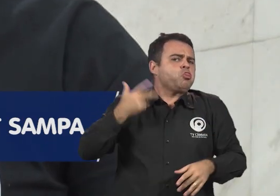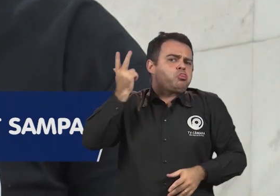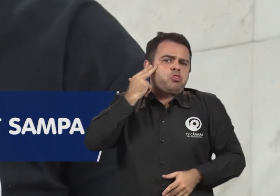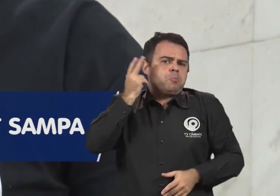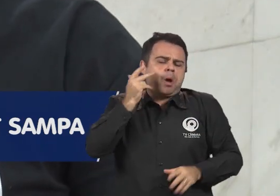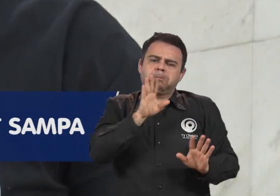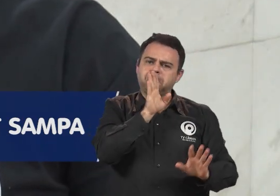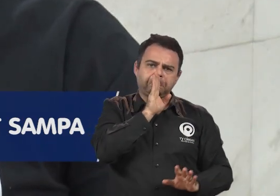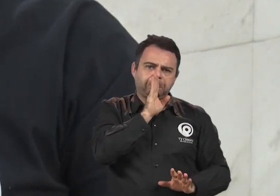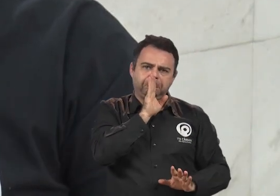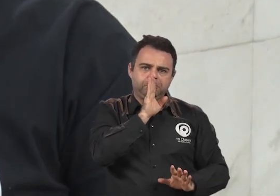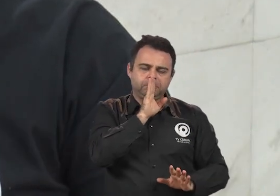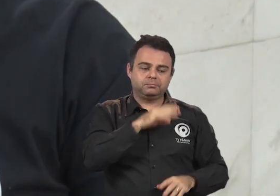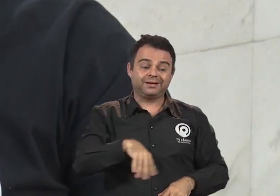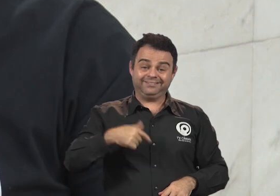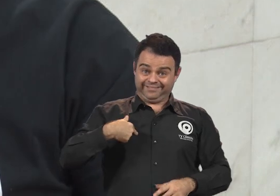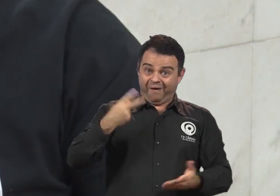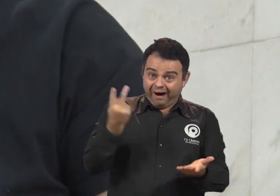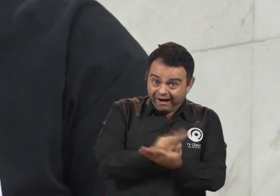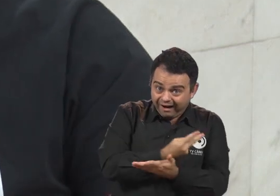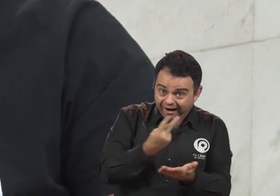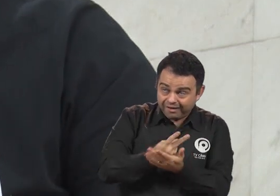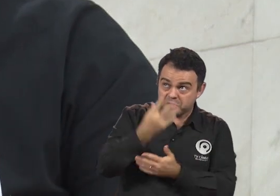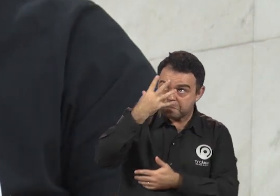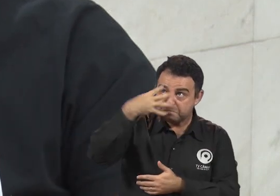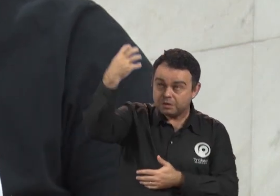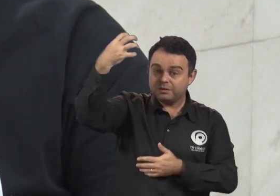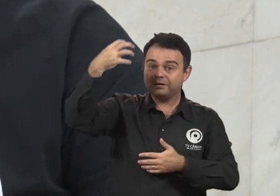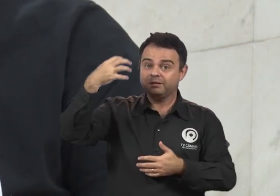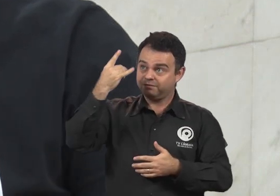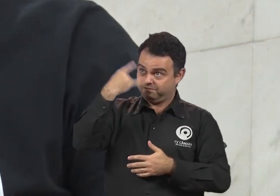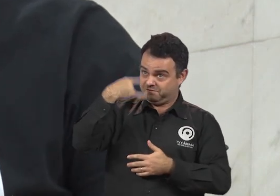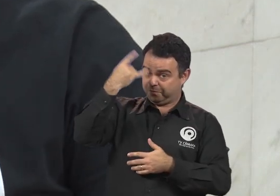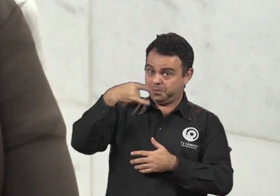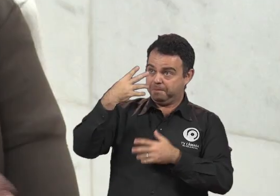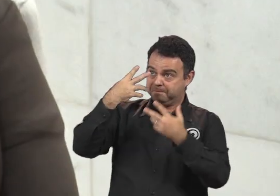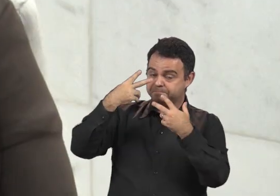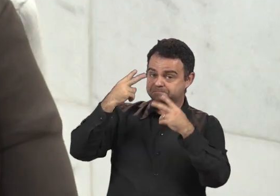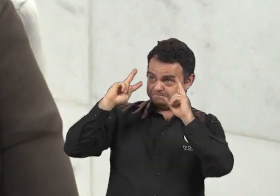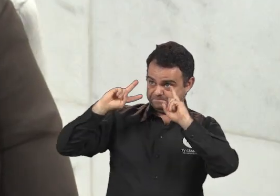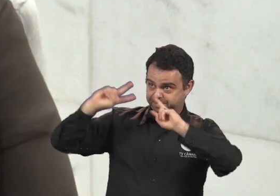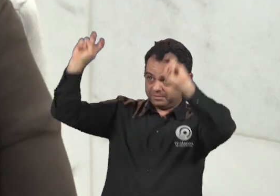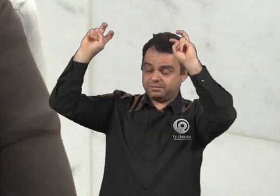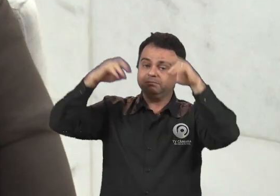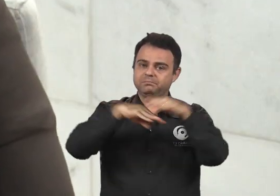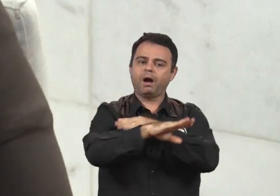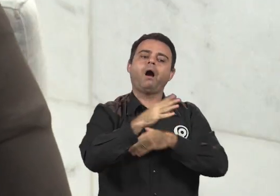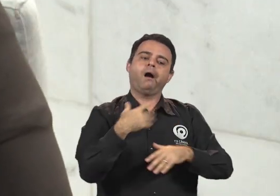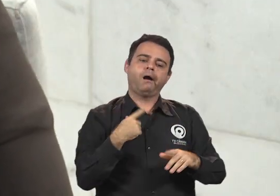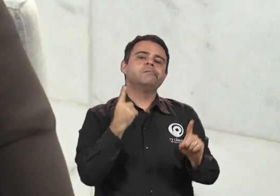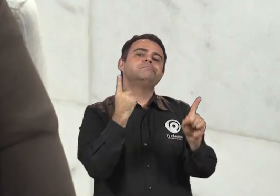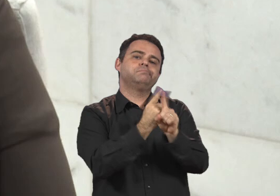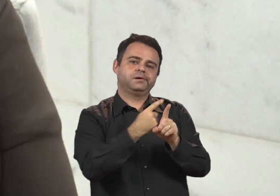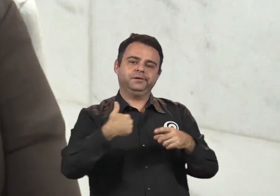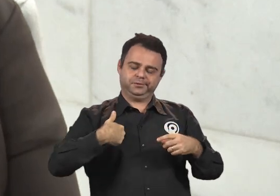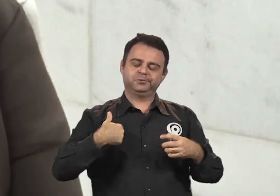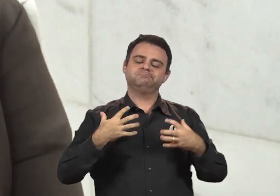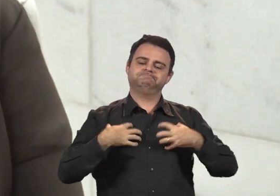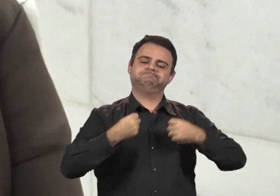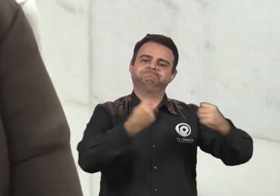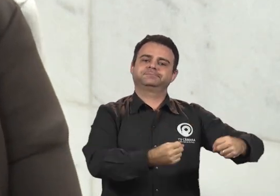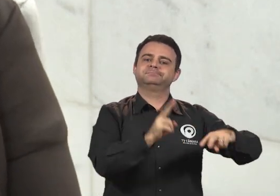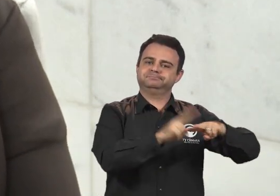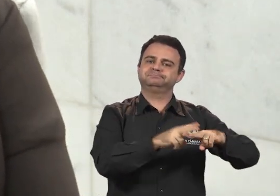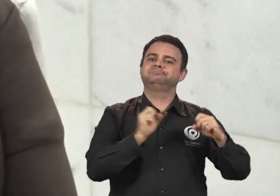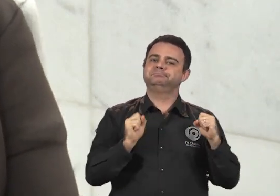tem que ser feita e quem é criminoso tem que pagar pelo seu crime. Tá certo, são questões aí que merecem ser estudadas, né? Muito. E